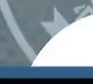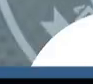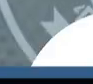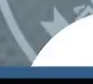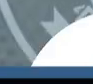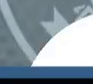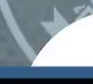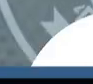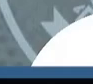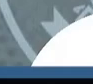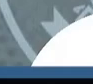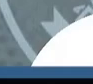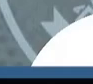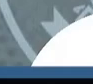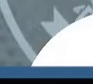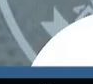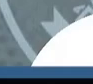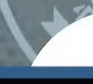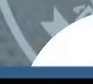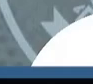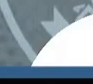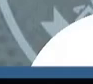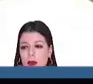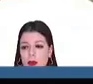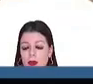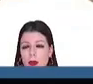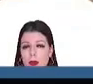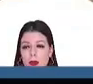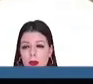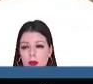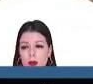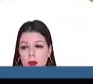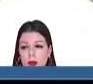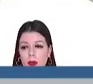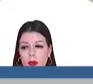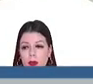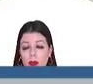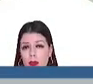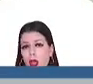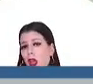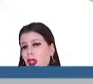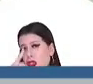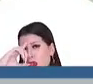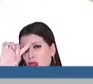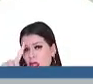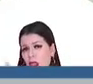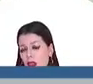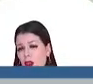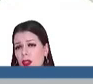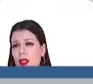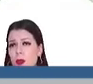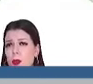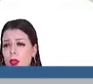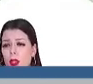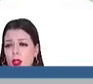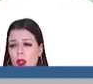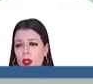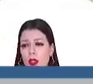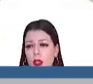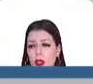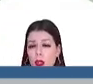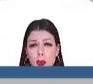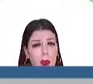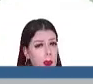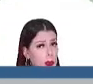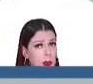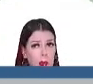estado não vai ceder a essas ameaças. Essa questão do dia 20, inclusive, a gente estava monitorando, no mundo inteiro